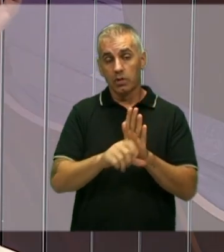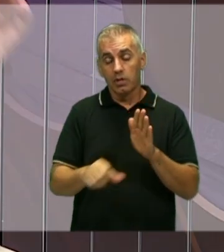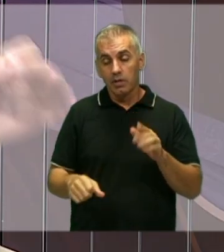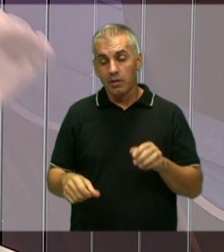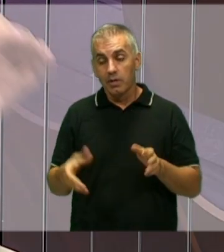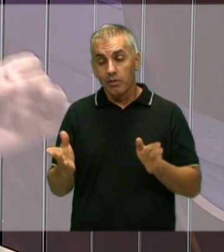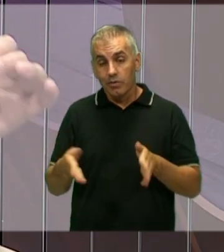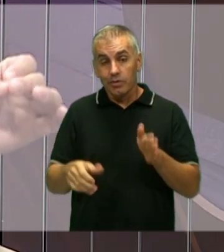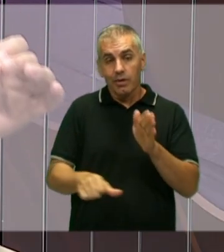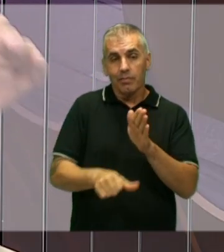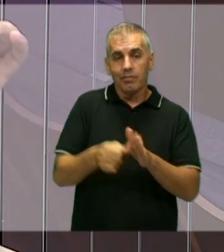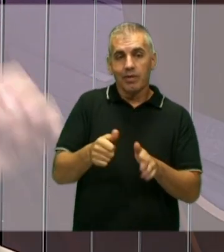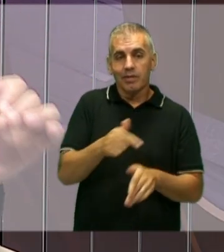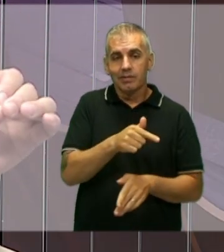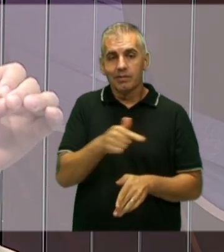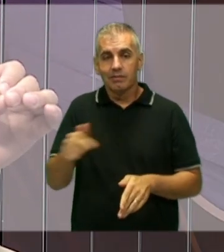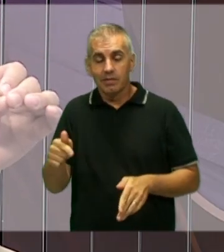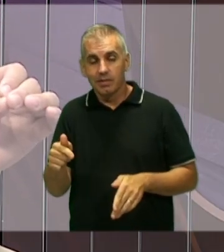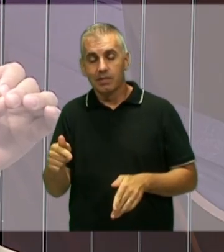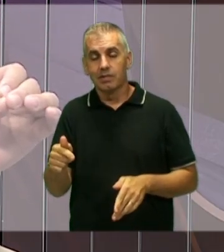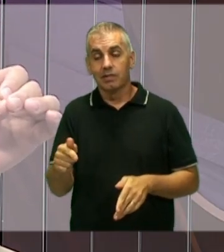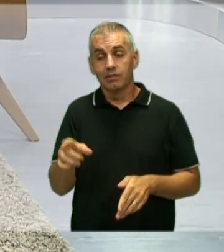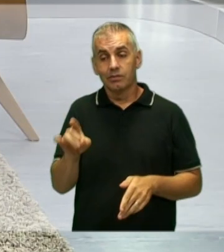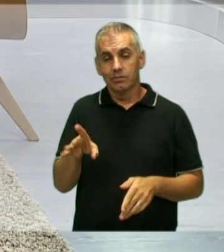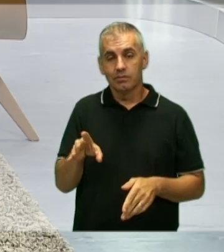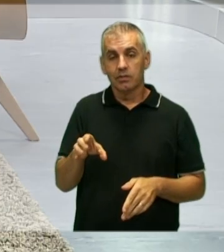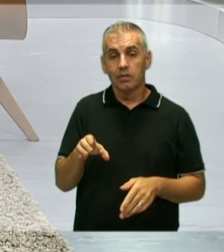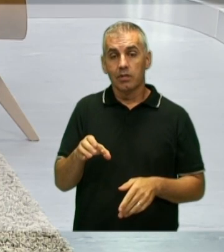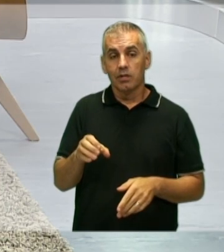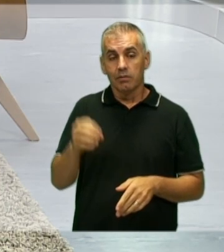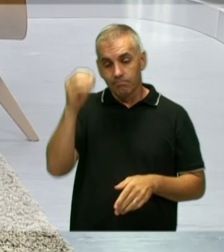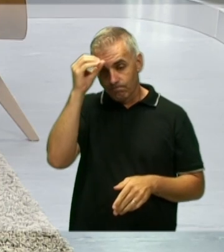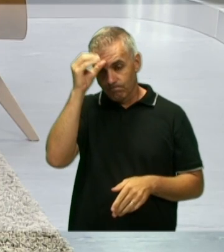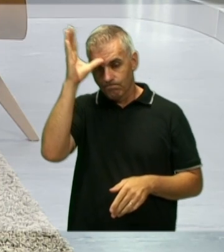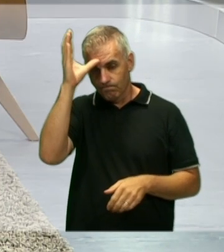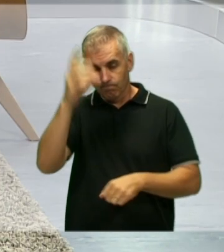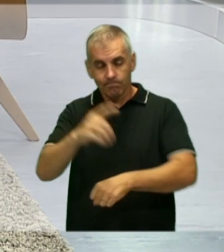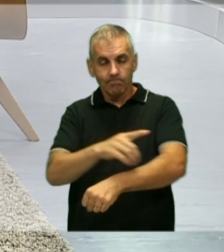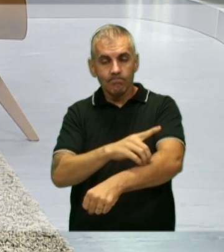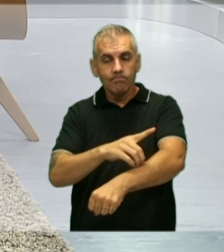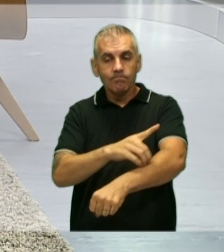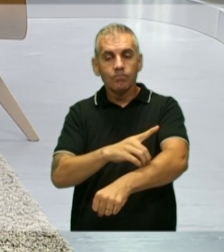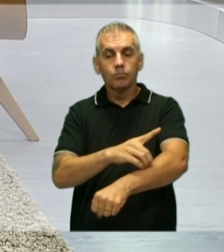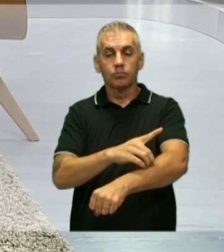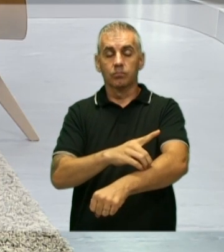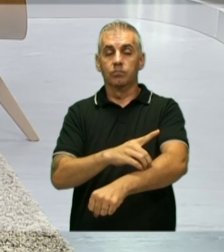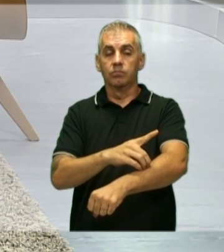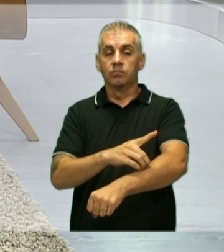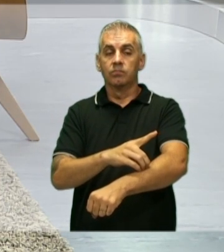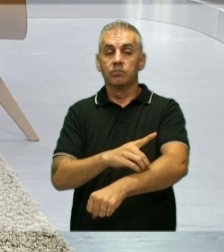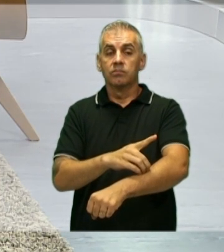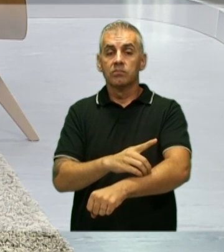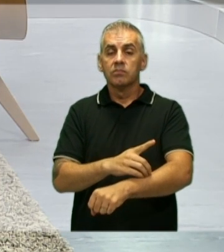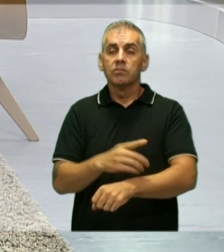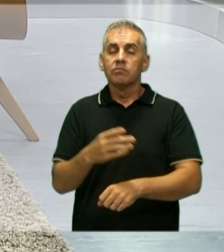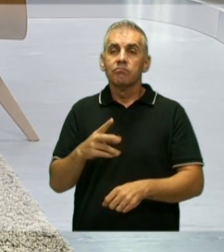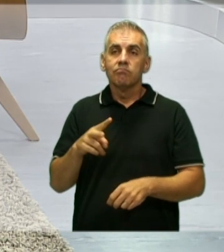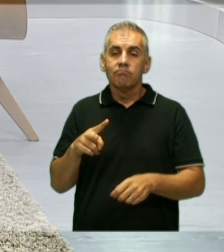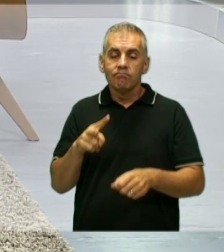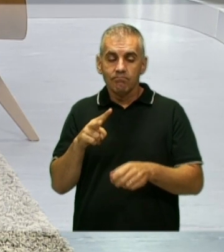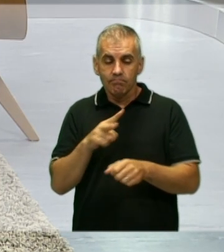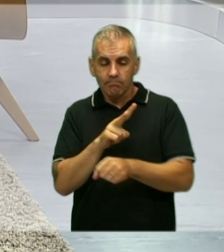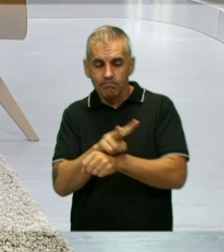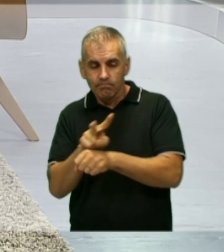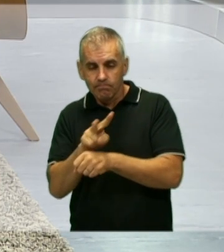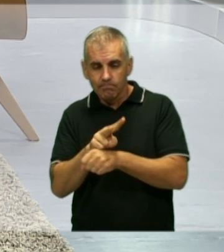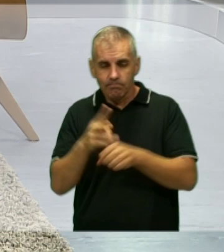de conscientização sobre diabetes, vereador. Como é que o senhor avalia todo esse avanço para esse público